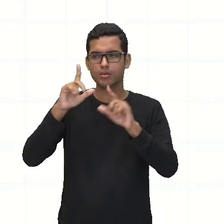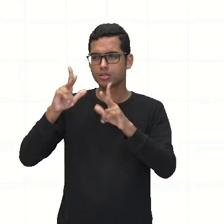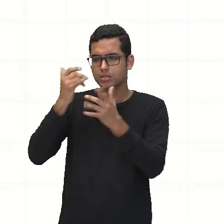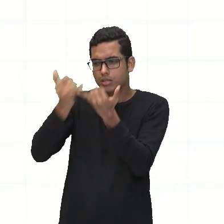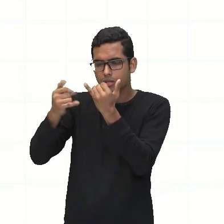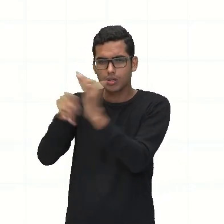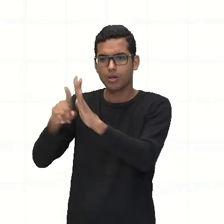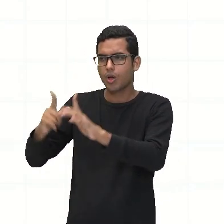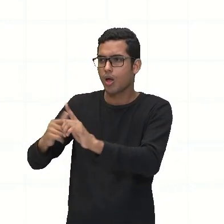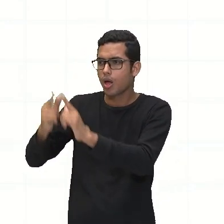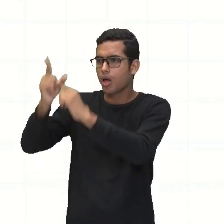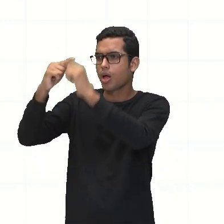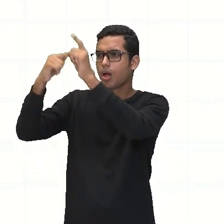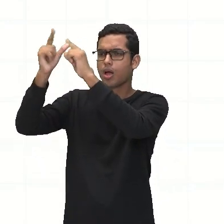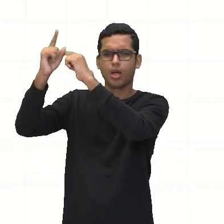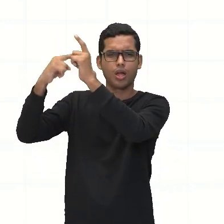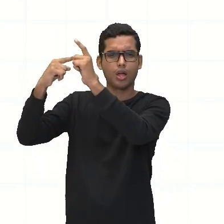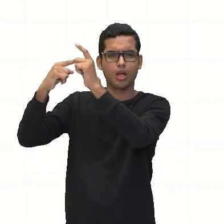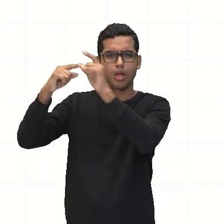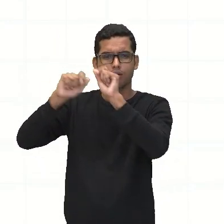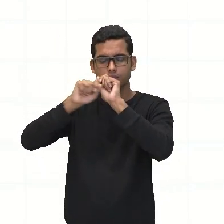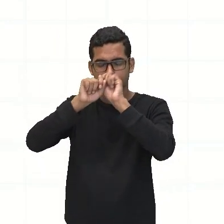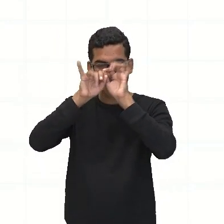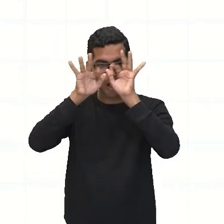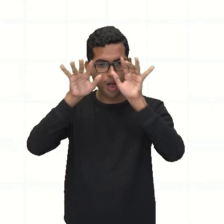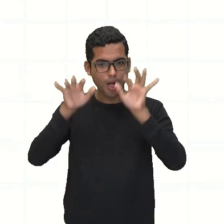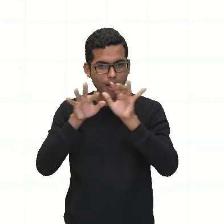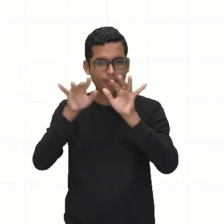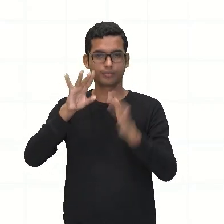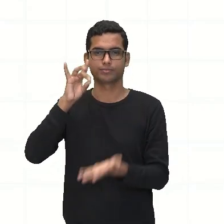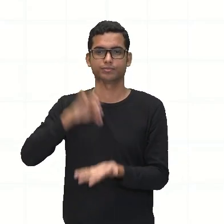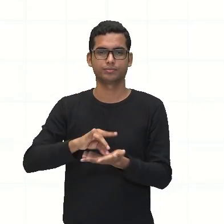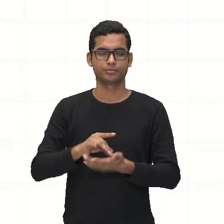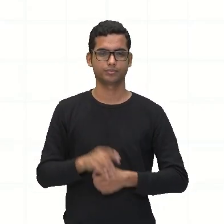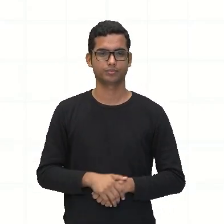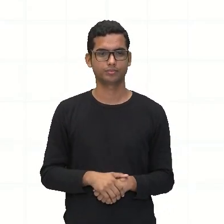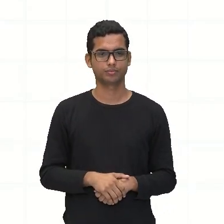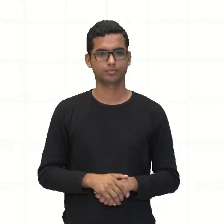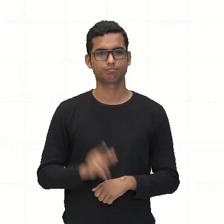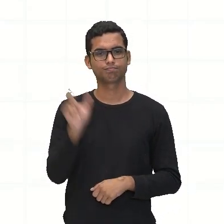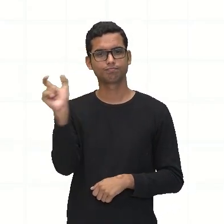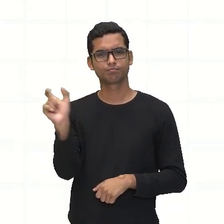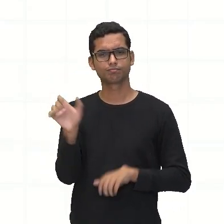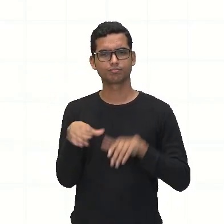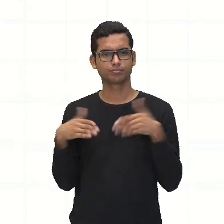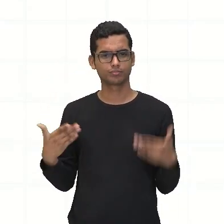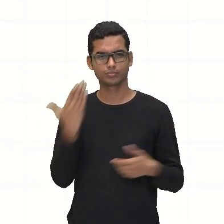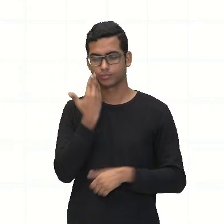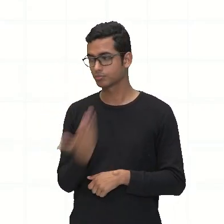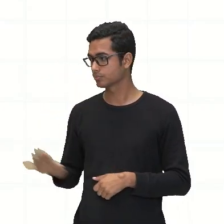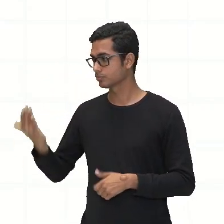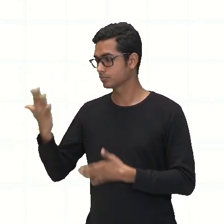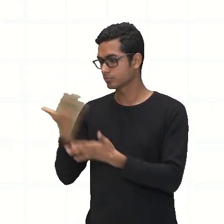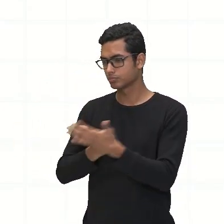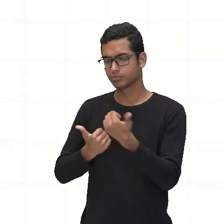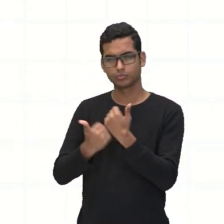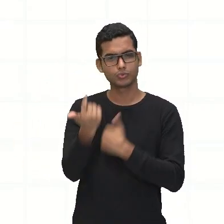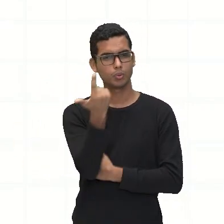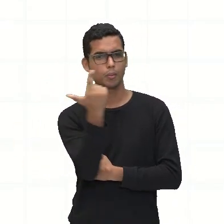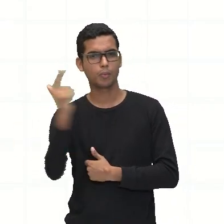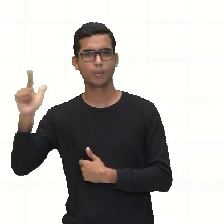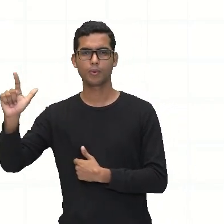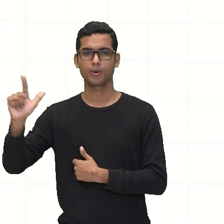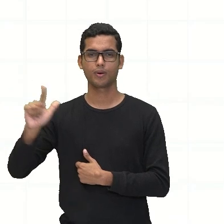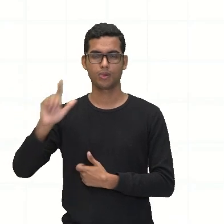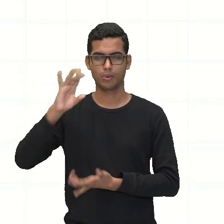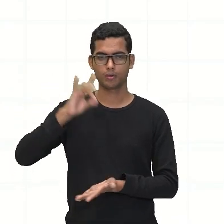seus olhos são. Qual seria a palavra que está substituída aqui por outra expressão